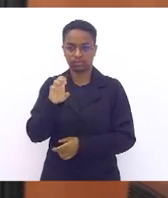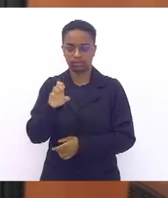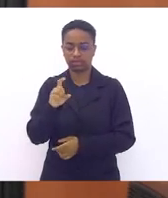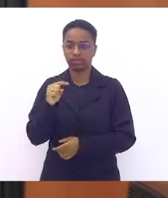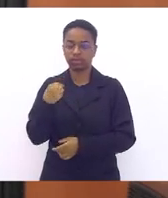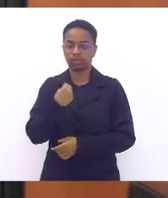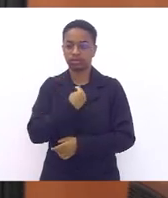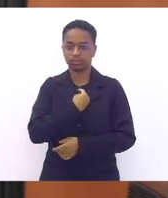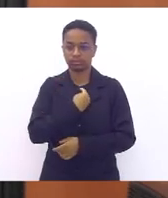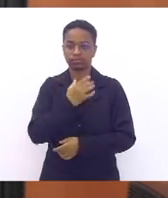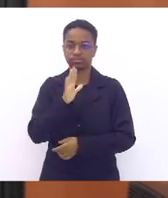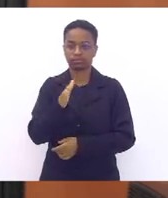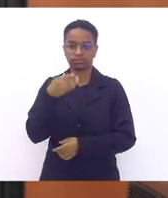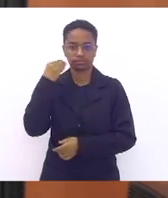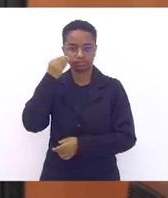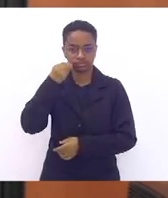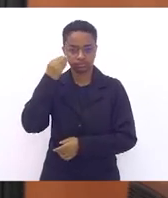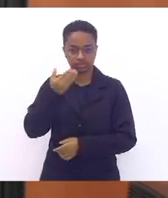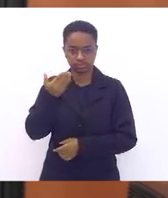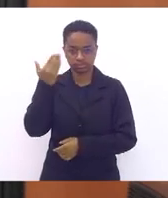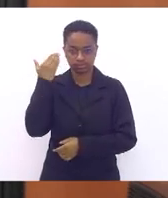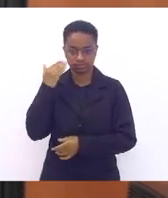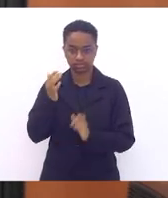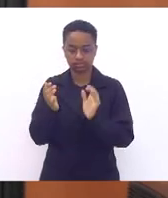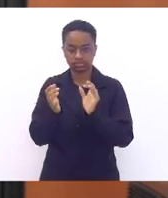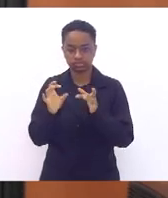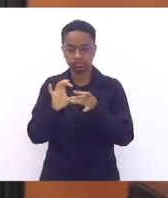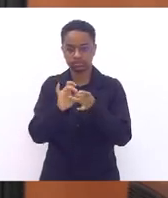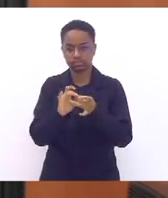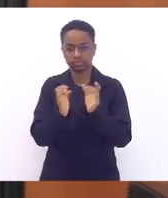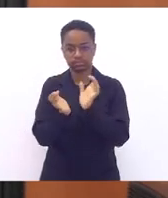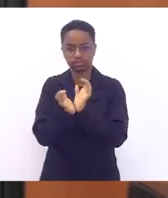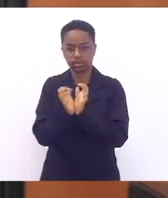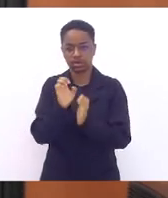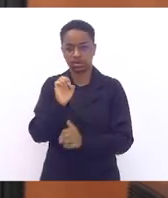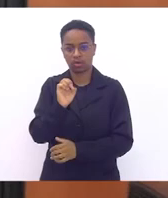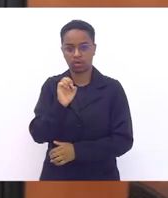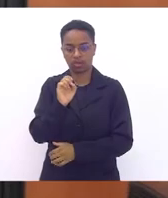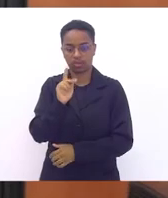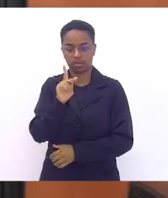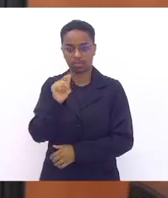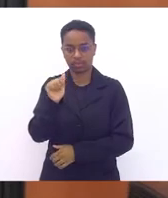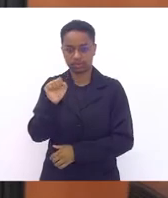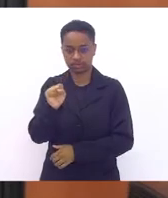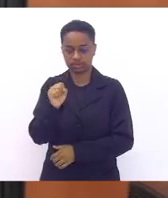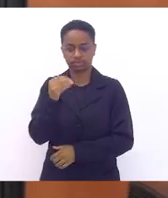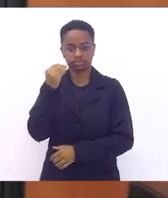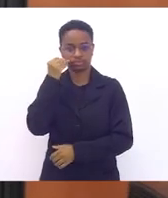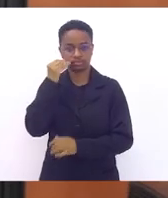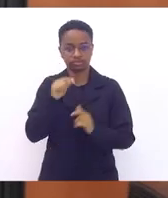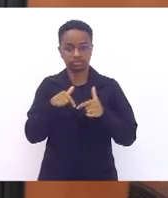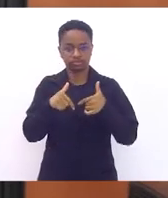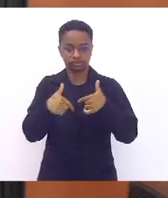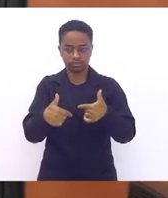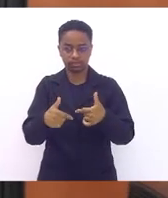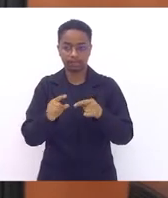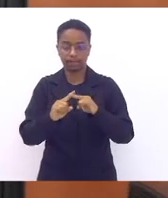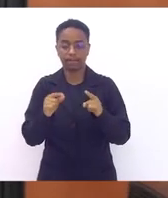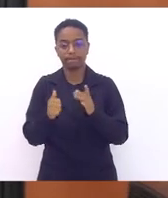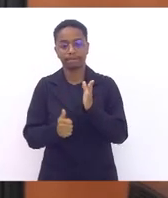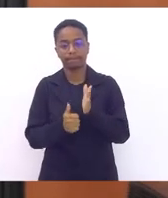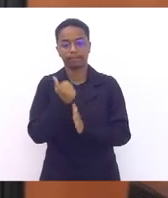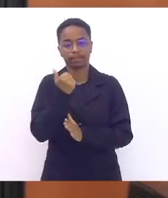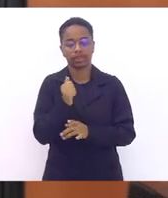tido algumas experiências com a equipe da OPAS, né, na execução de recursos. A princípio, era a primeira vez que o